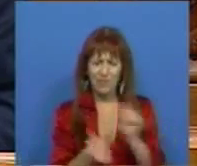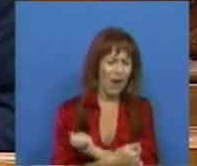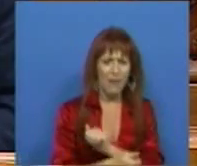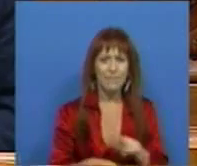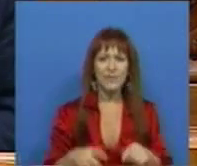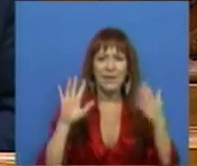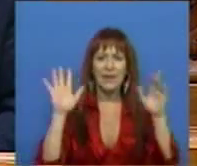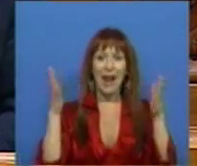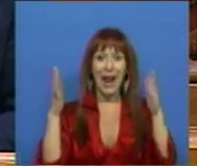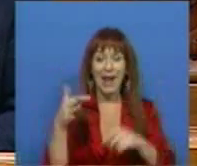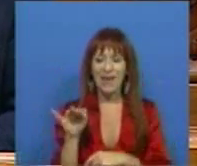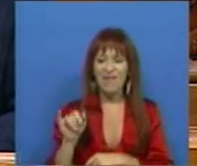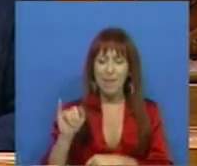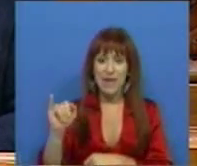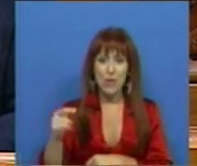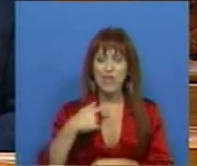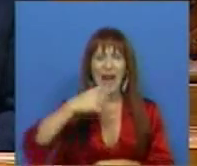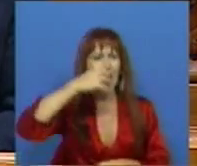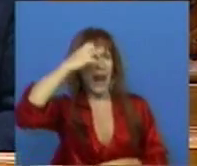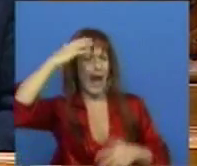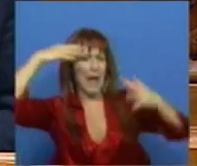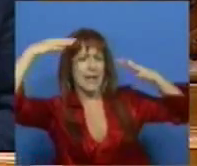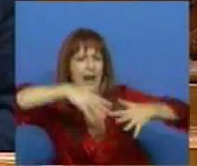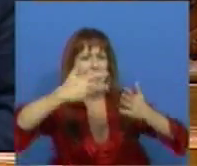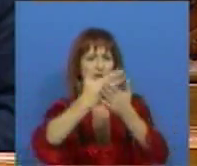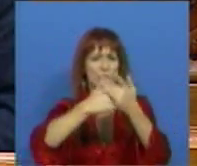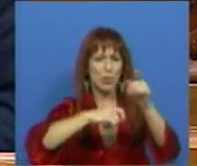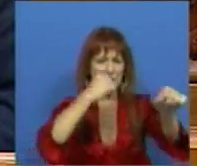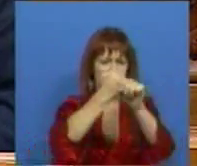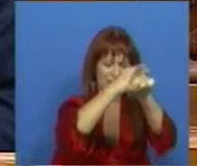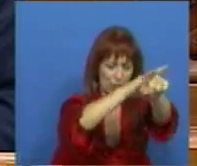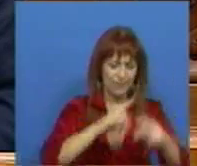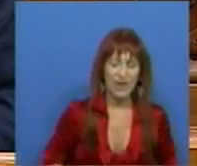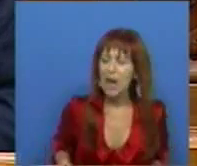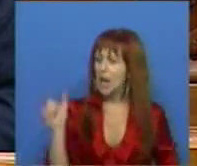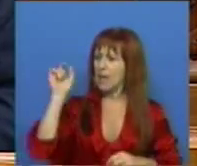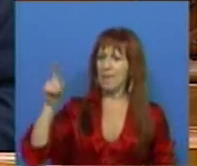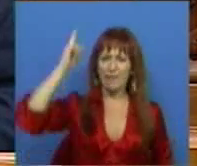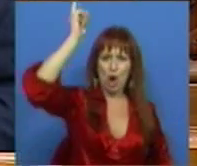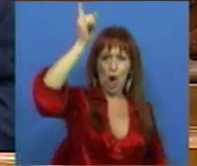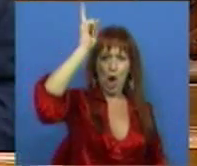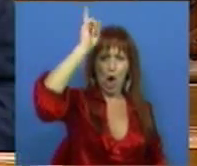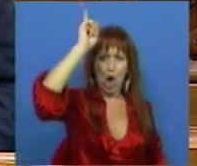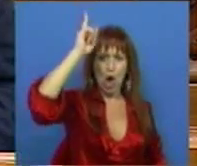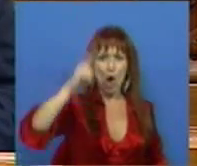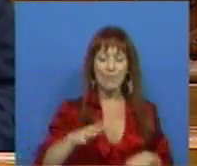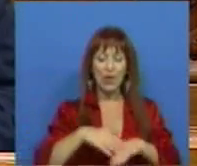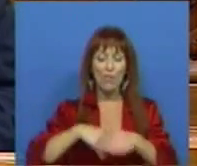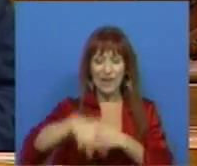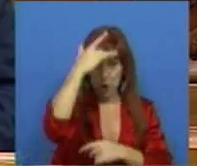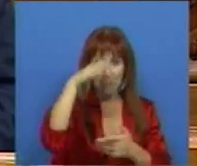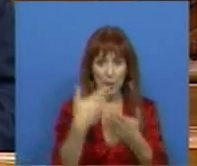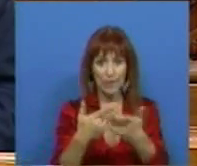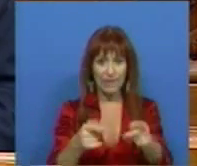a claque do FMI, entre gritos de guerra dos economistas de serviço e palavras de ordem matraqueadas pelos fazedores de